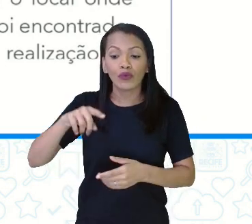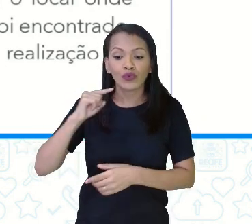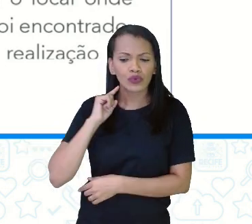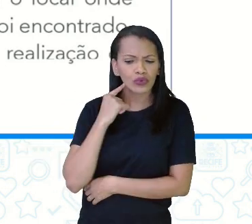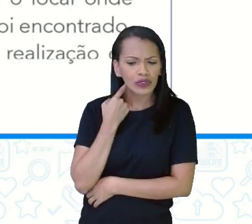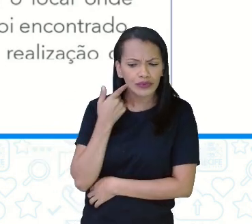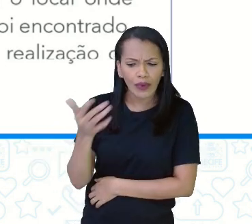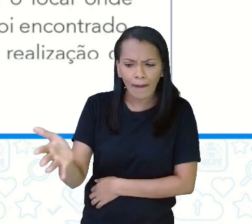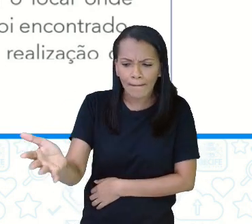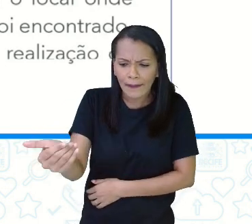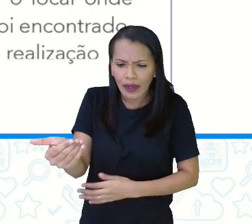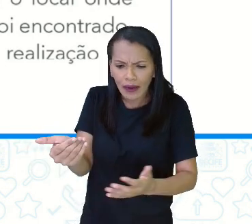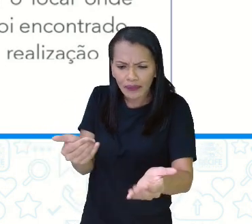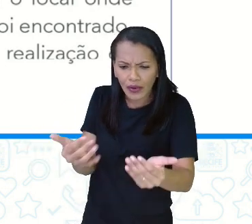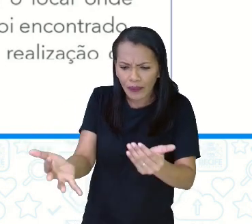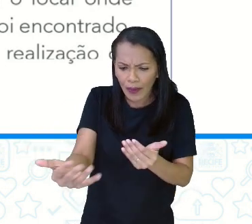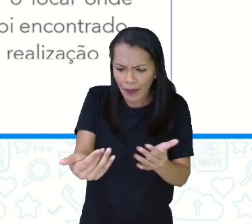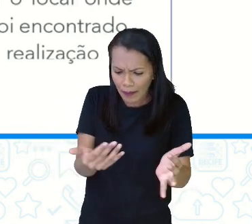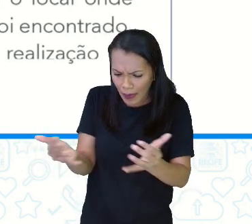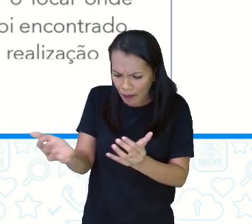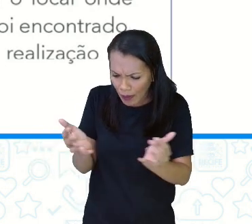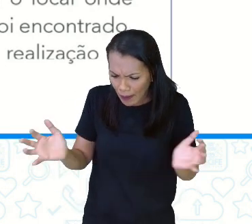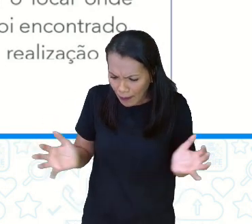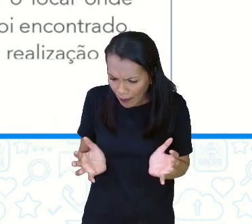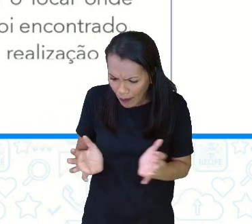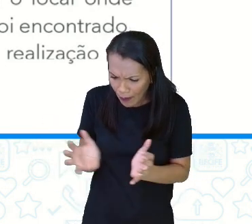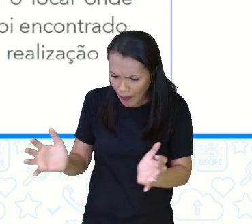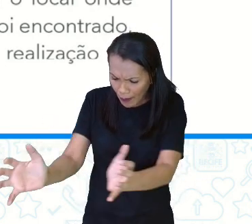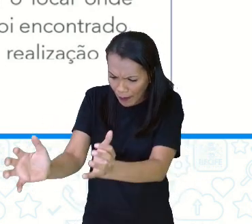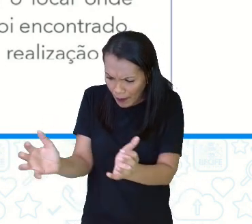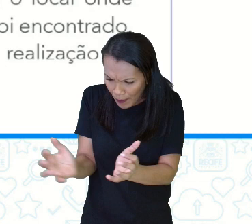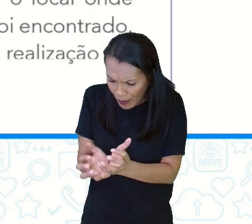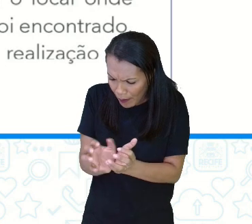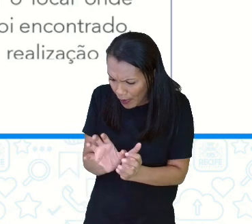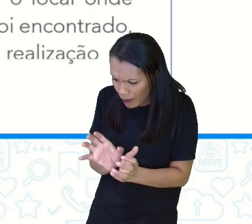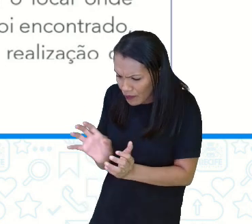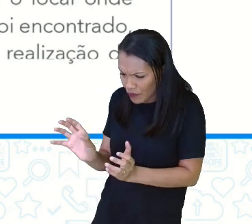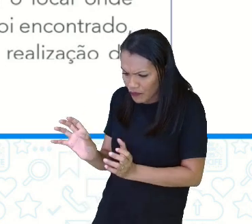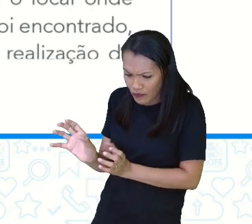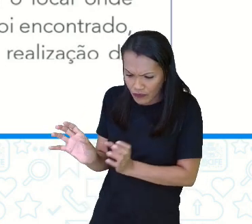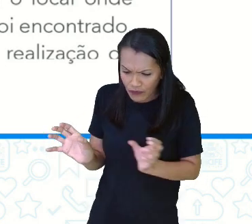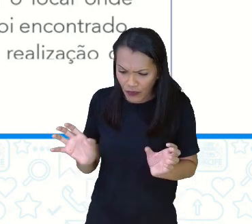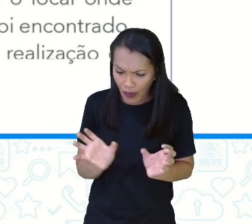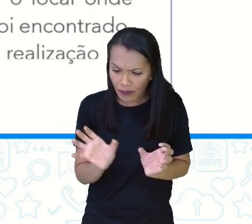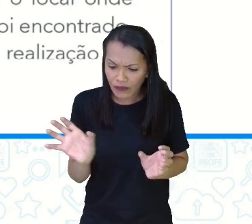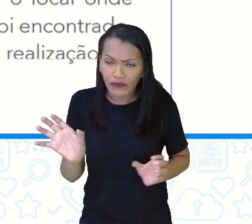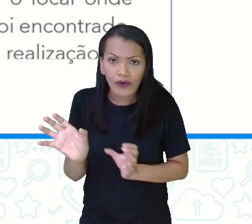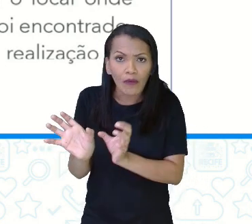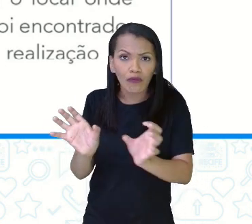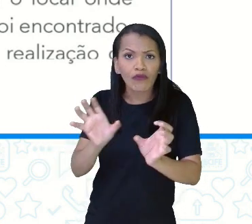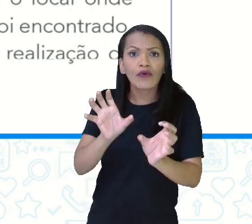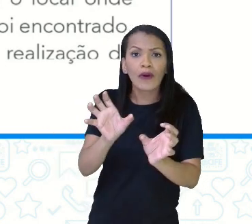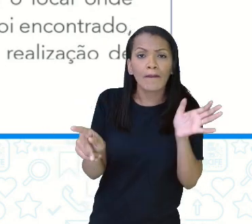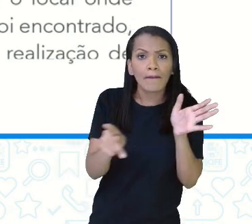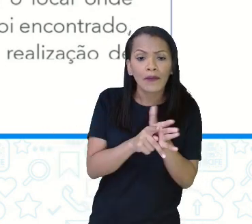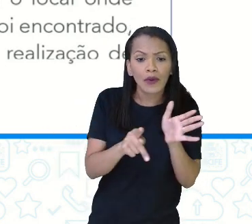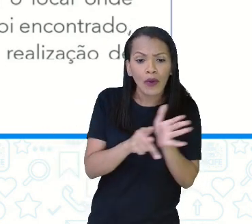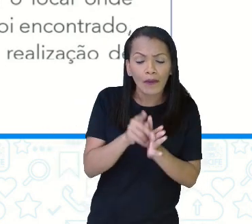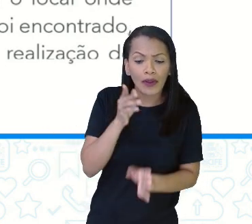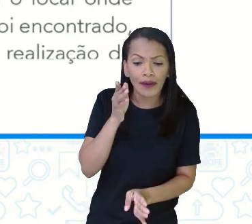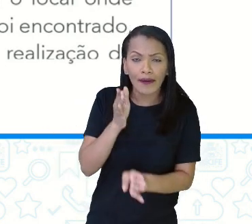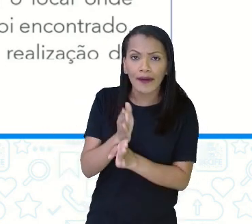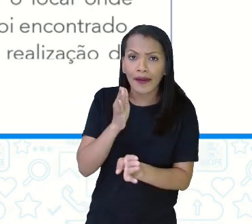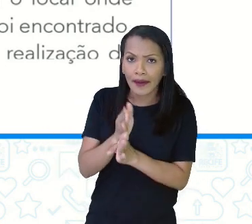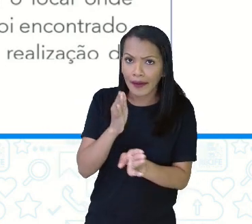os materiais passaram por um processo em que foram separados de acordo com o local onde foram encontrados